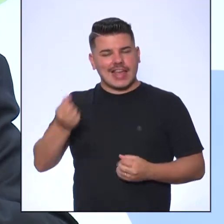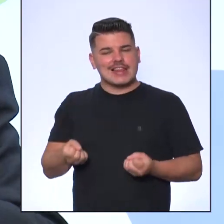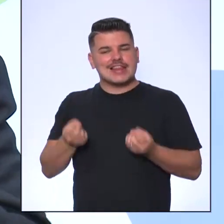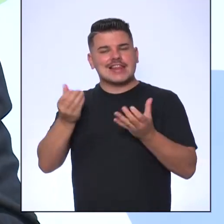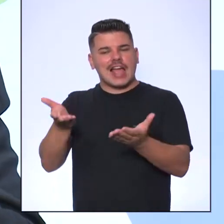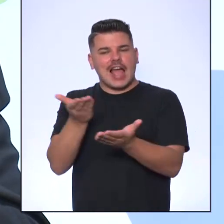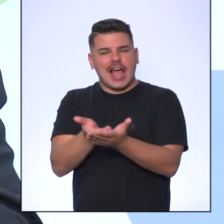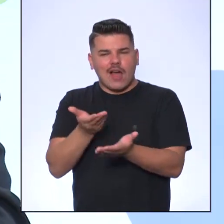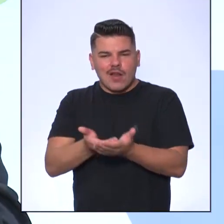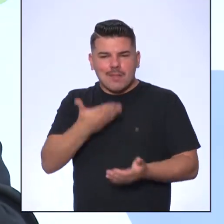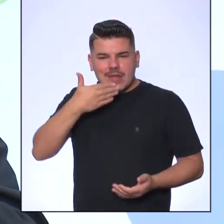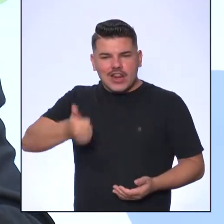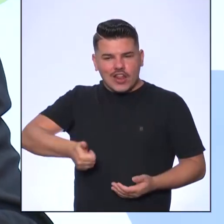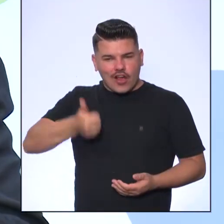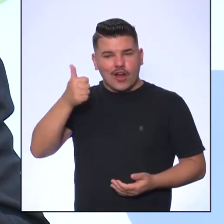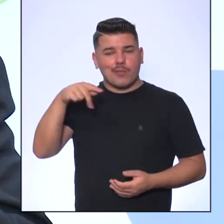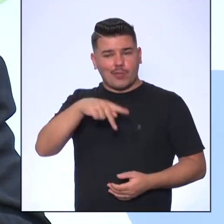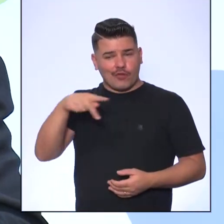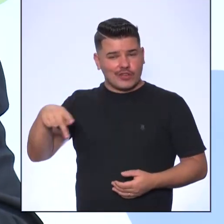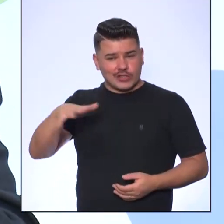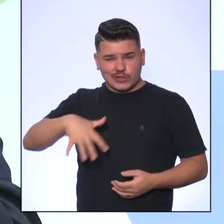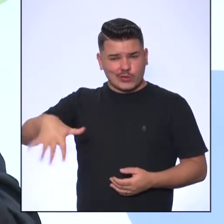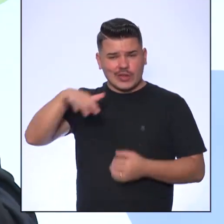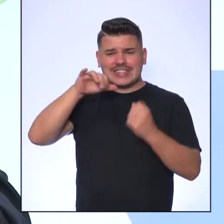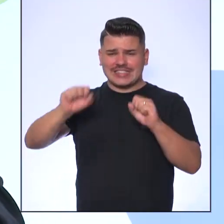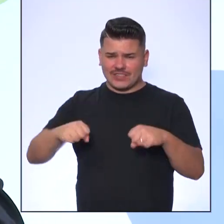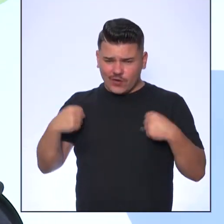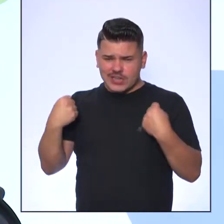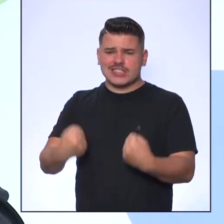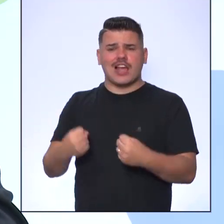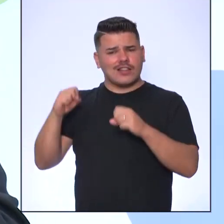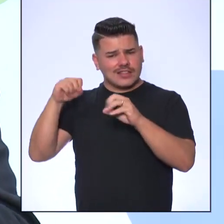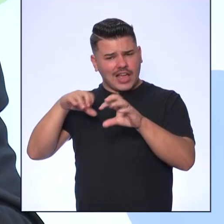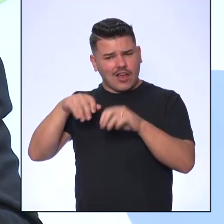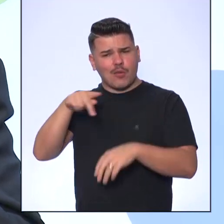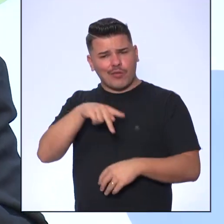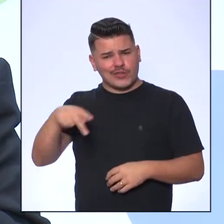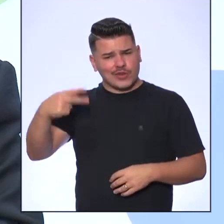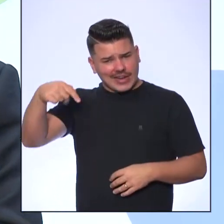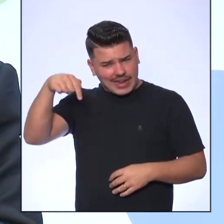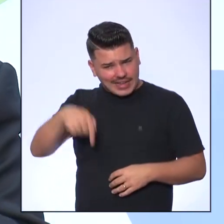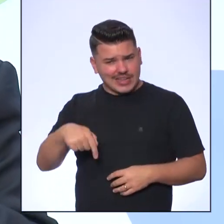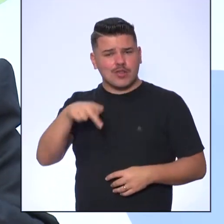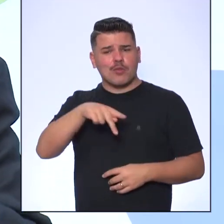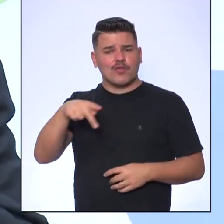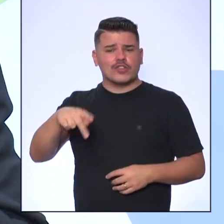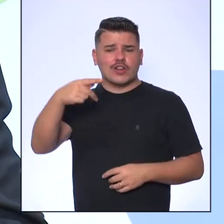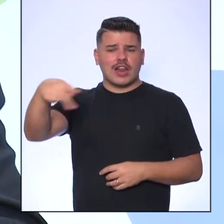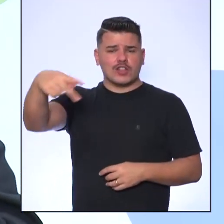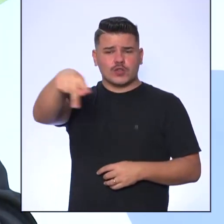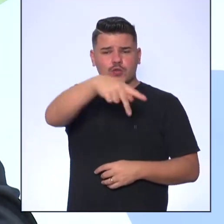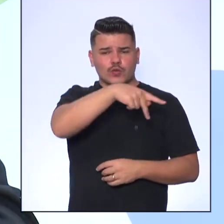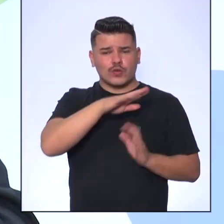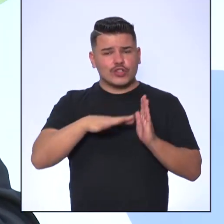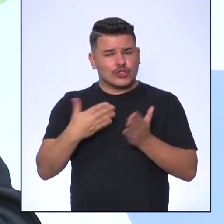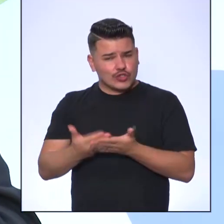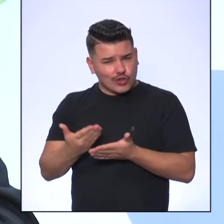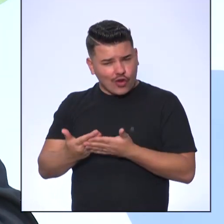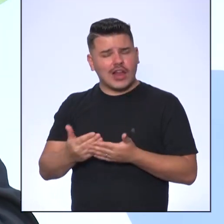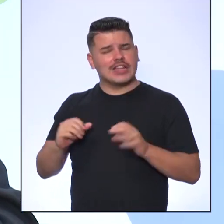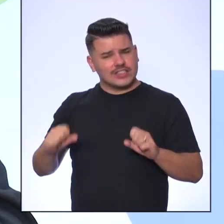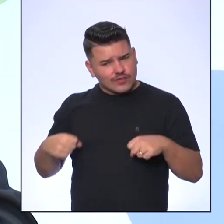vez melhores, os professores estão muito engajados, sejam os professores daqui, sejam os professores das escolas que estão tentando cada vez